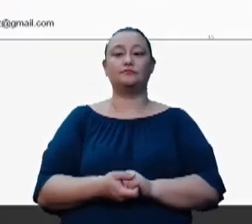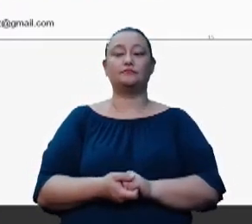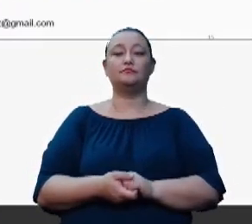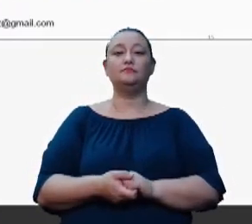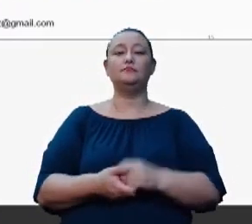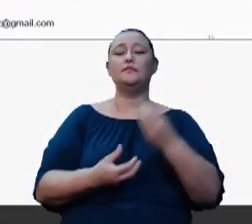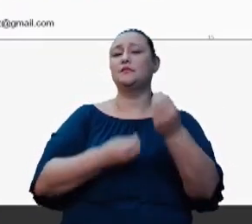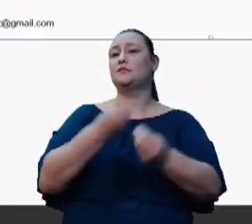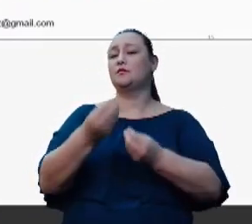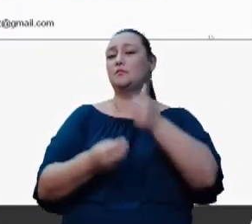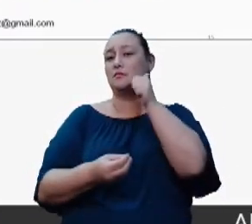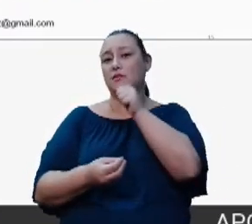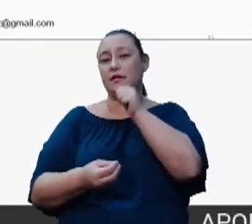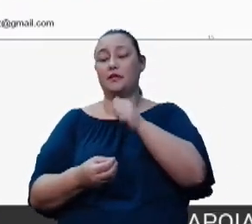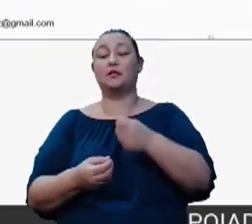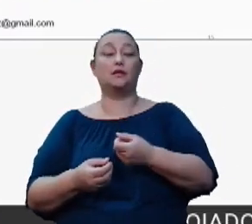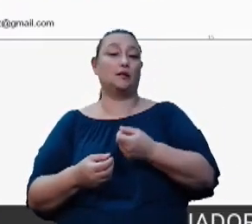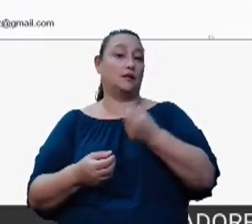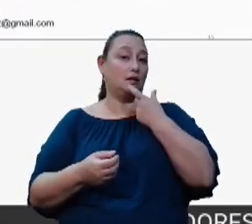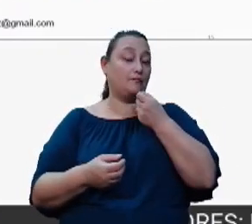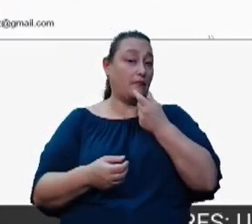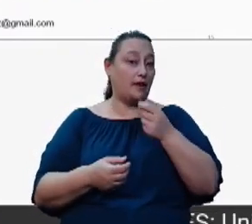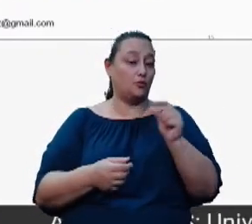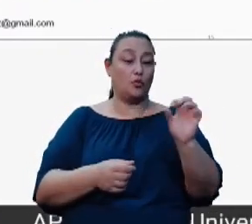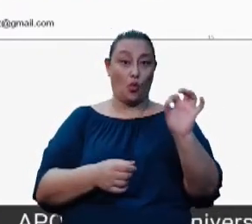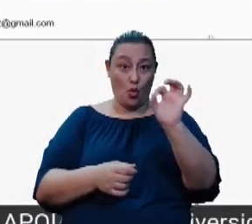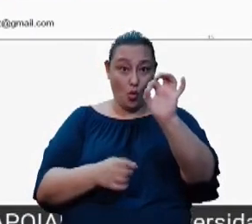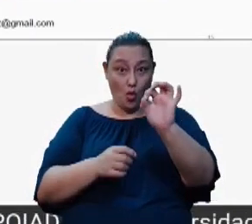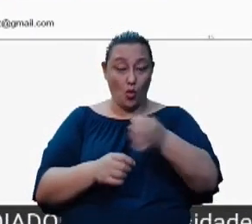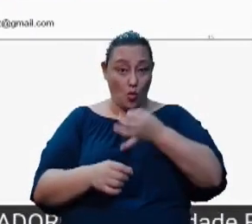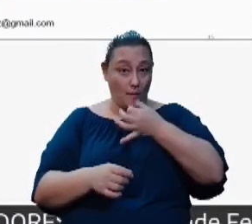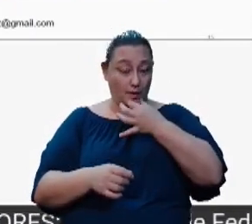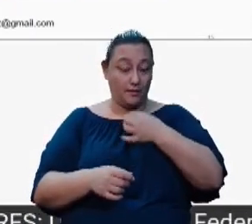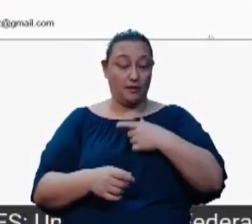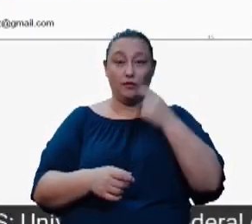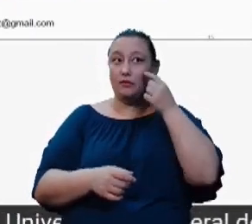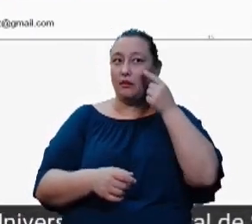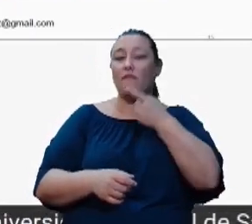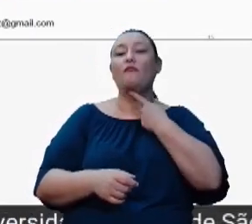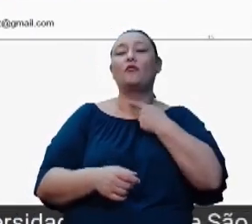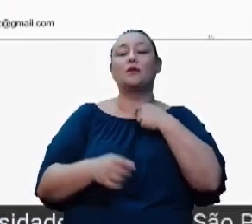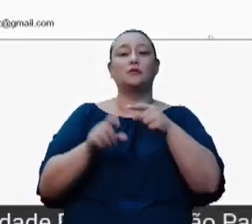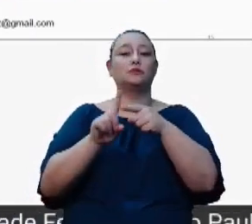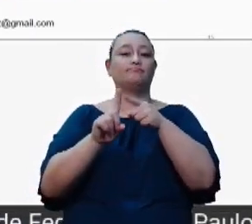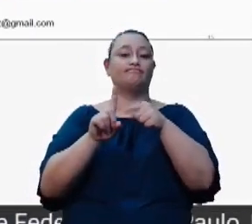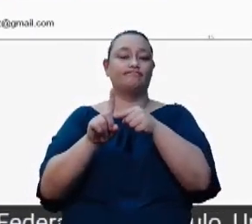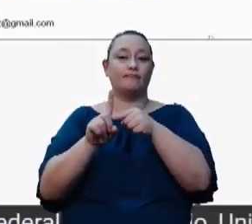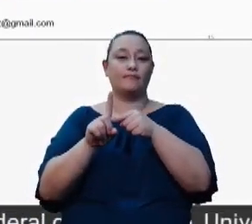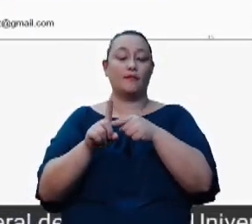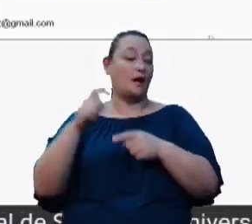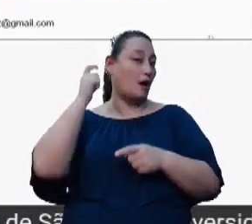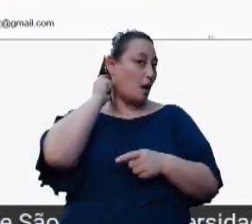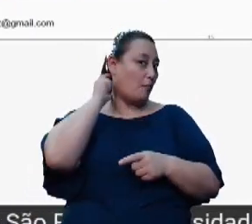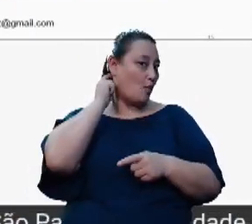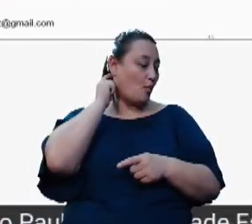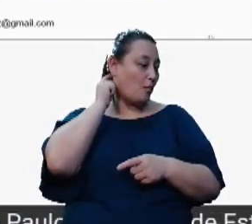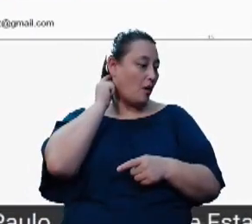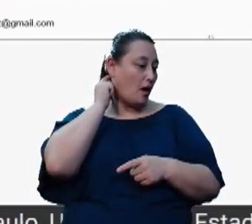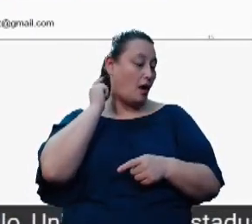Uma mulher que toma baclofeno em comprimido e planeja engravidar, a bomba de baclofeno seria